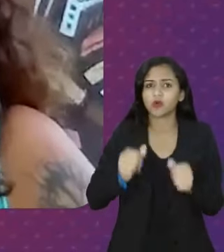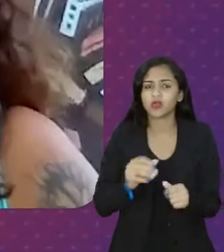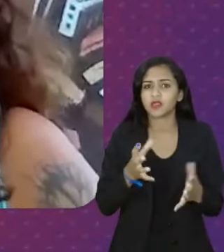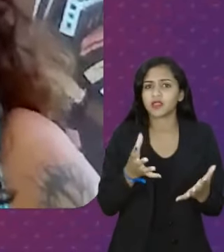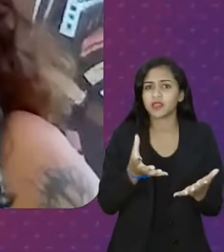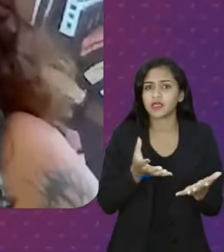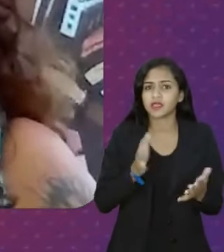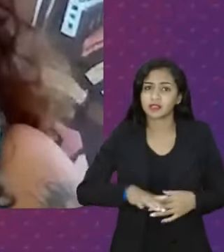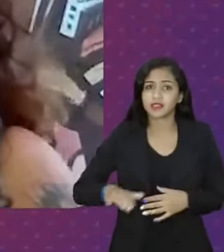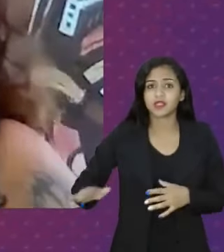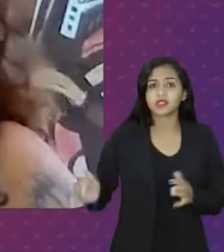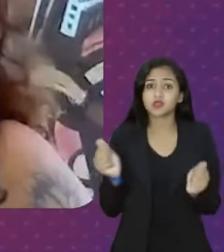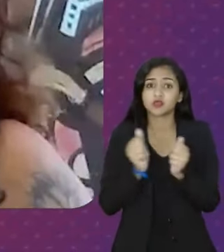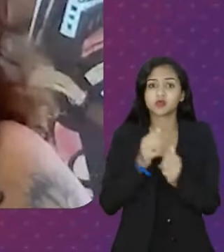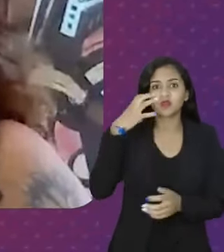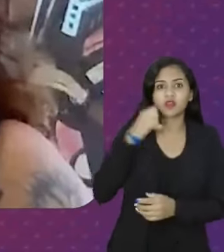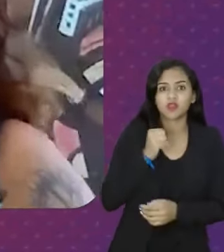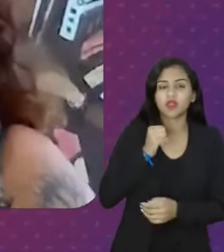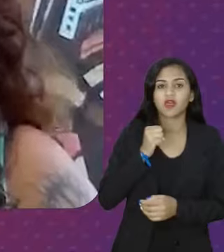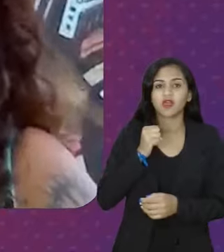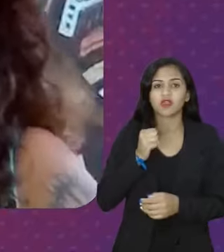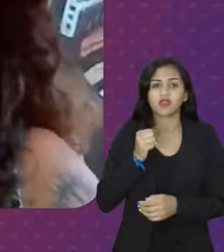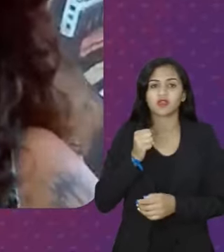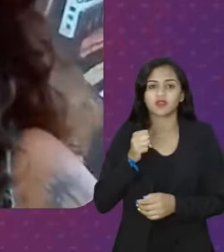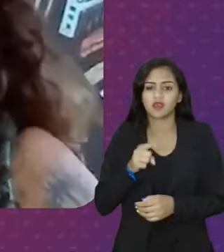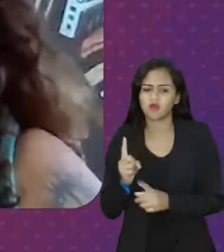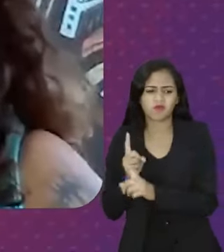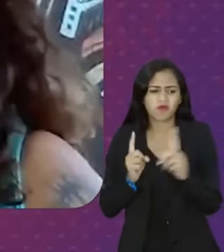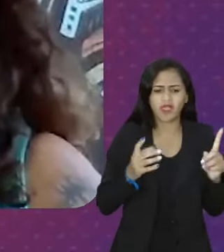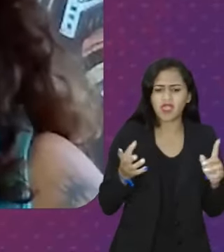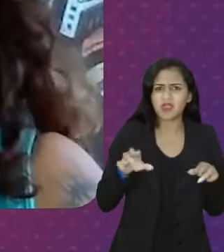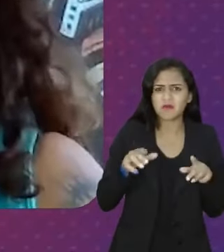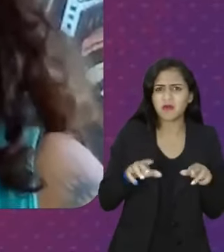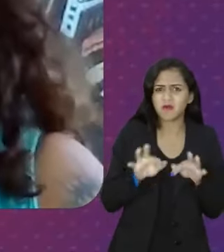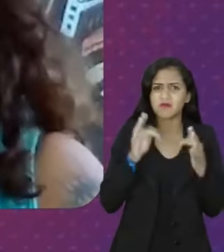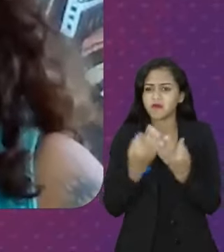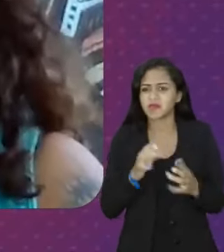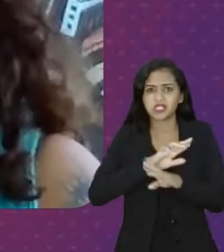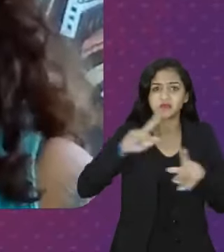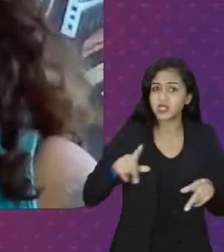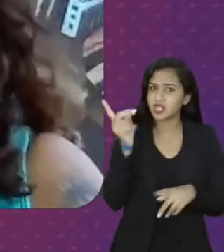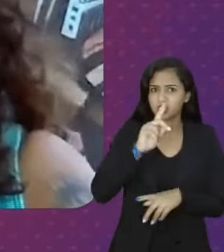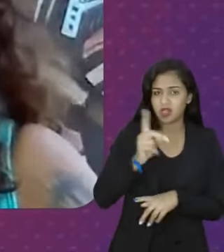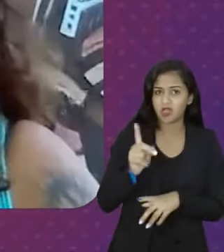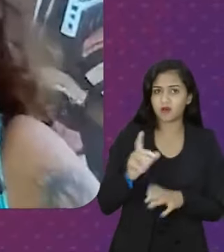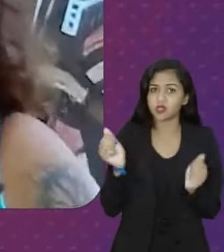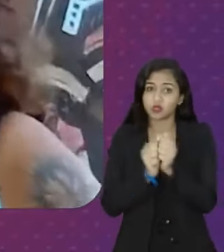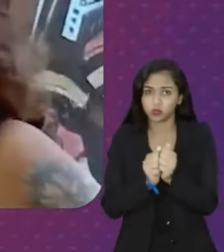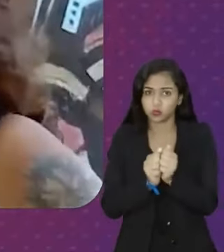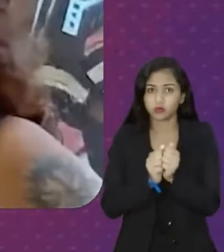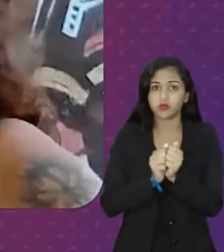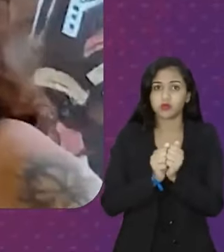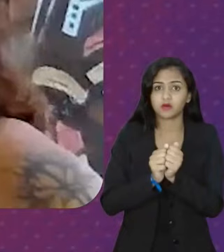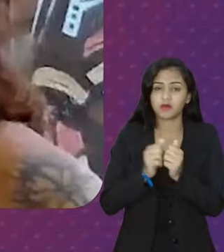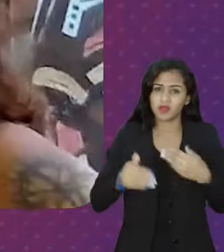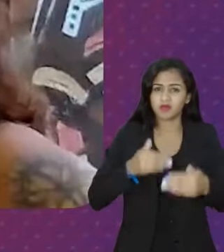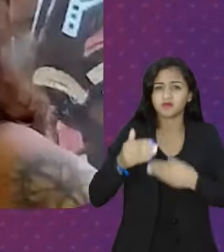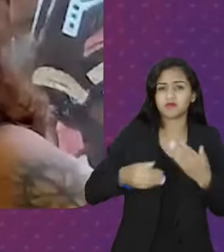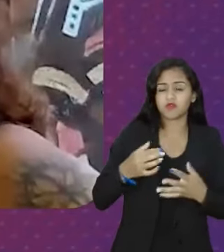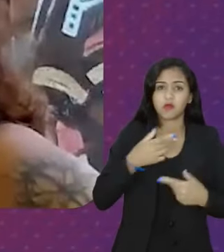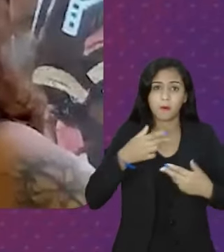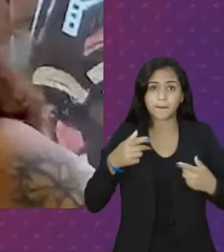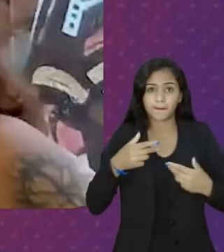adotadas juntos. Não um irmão vai para uma família, outro irmão vai para outra família. Então, acho que avançou muita coisa, né? O